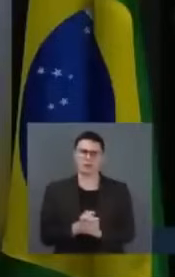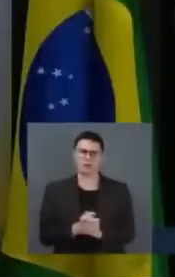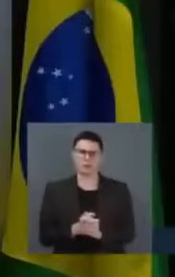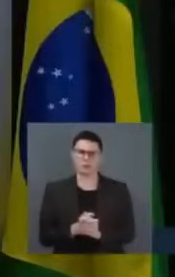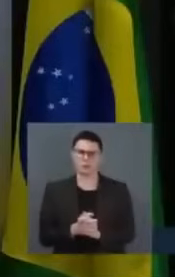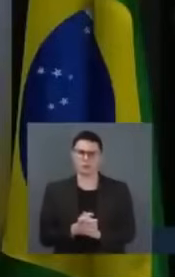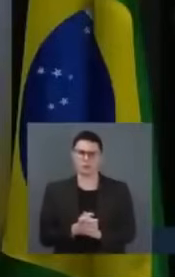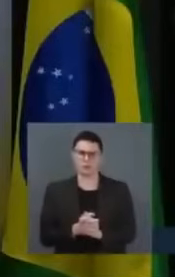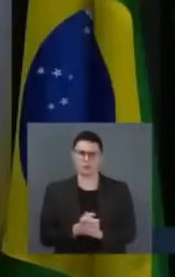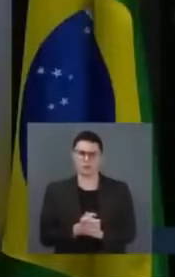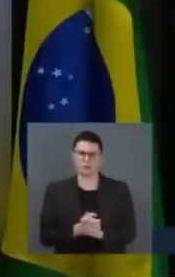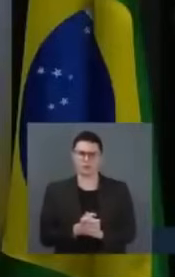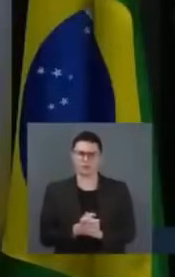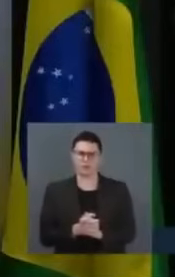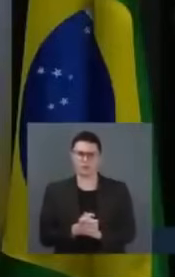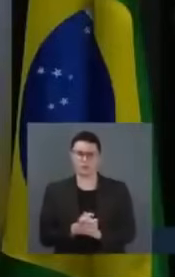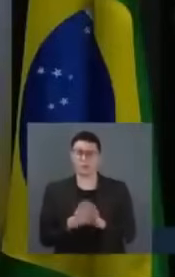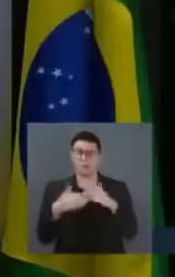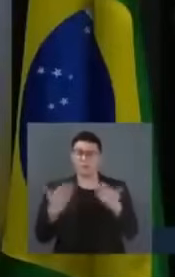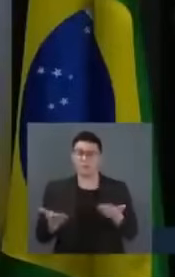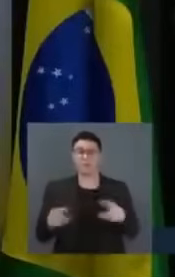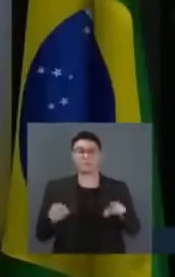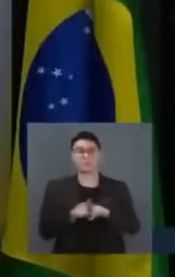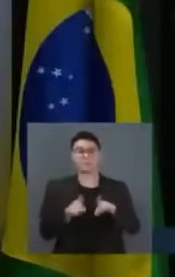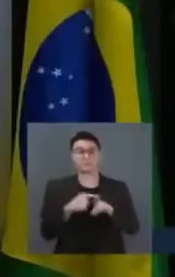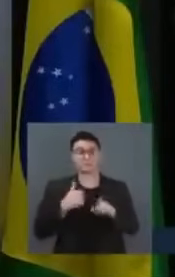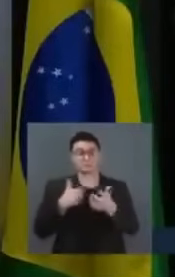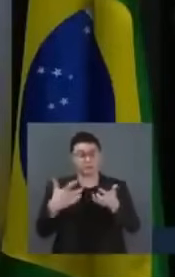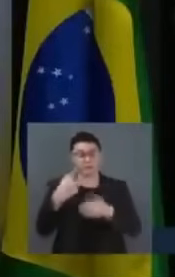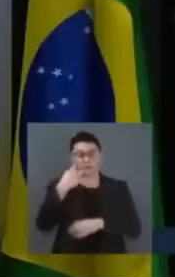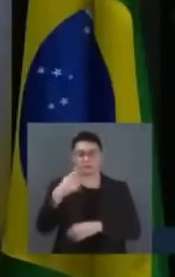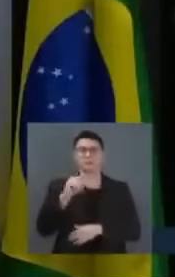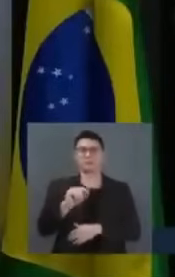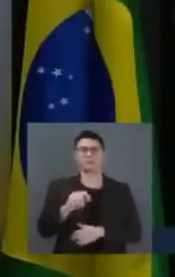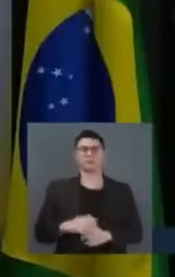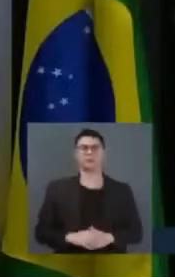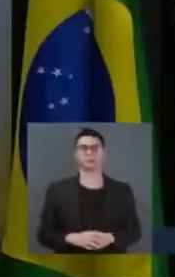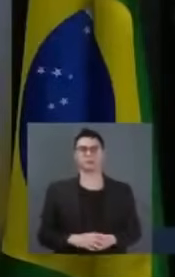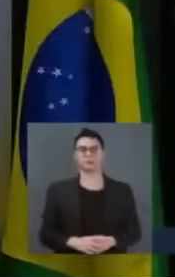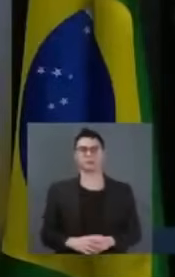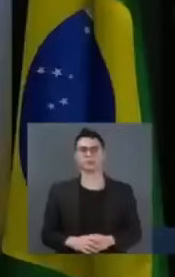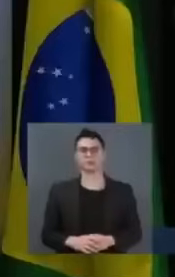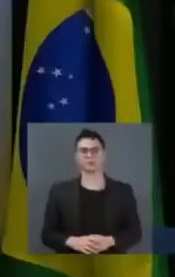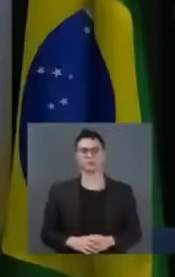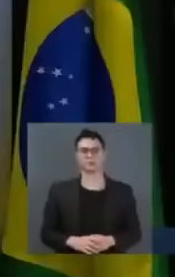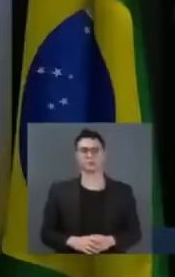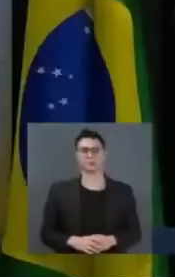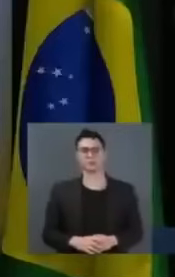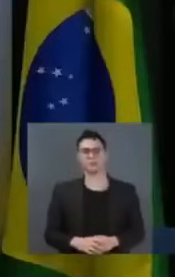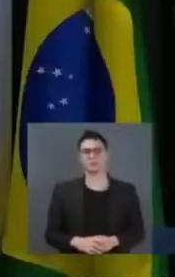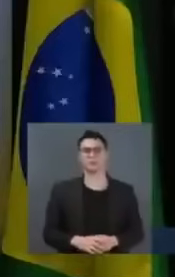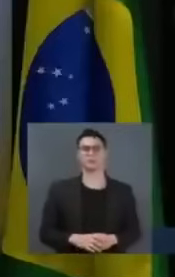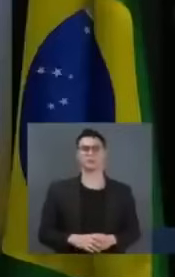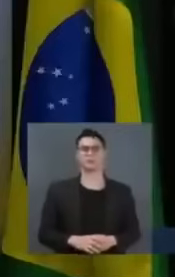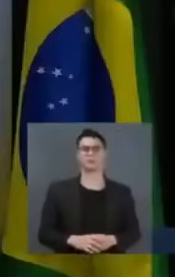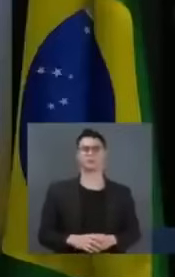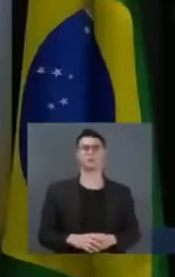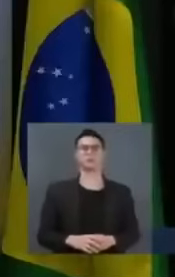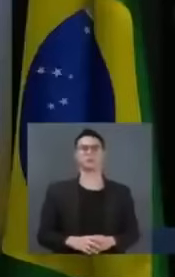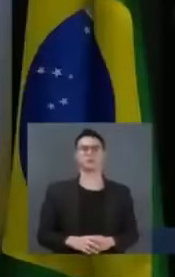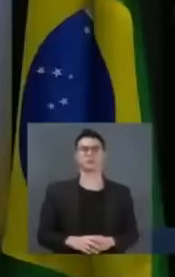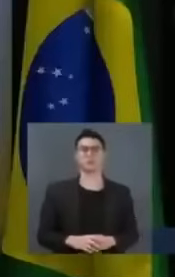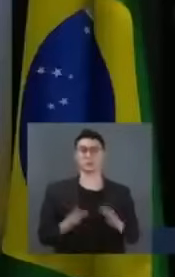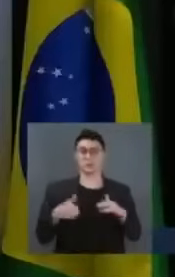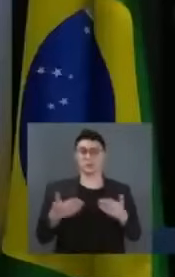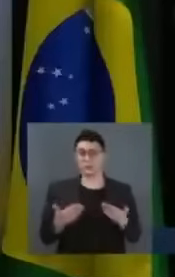E mais, eu gostaria muito, mas muito, vou terminar o raciocínio, Fabiana, e vou te dar, que